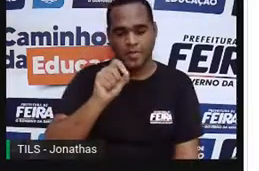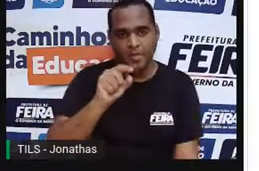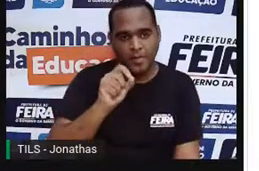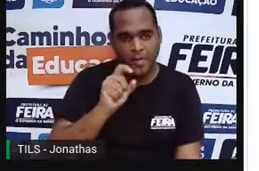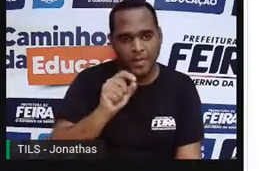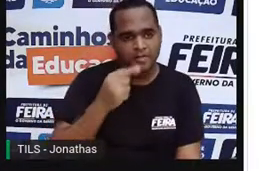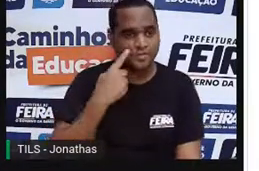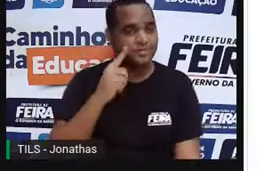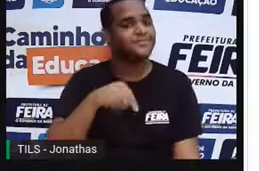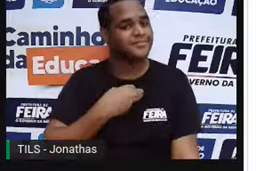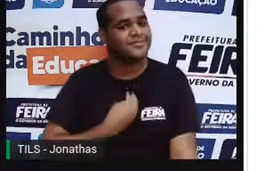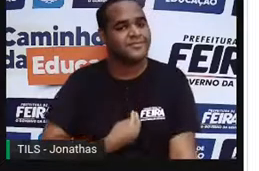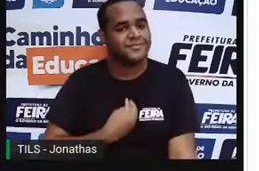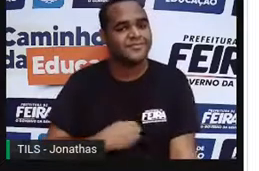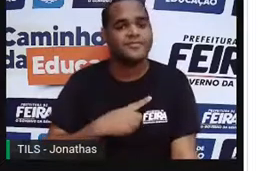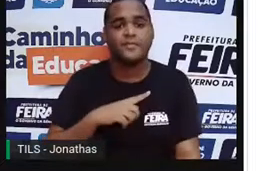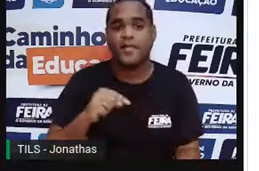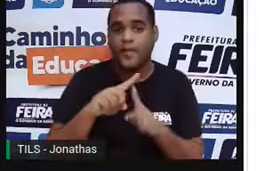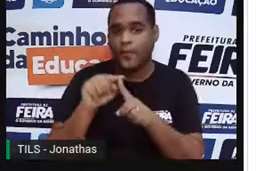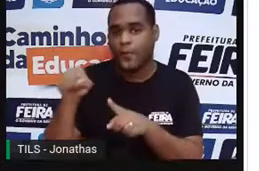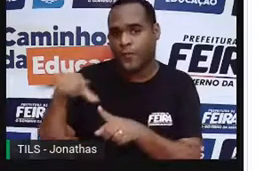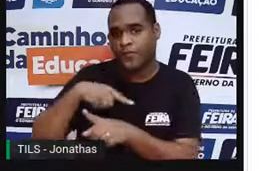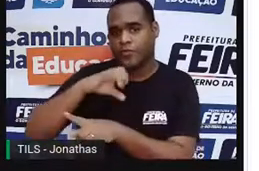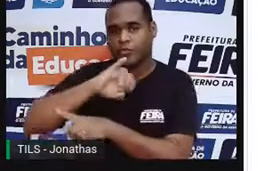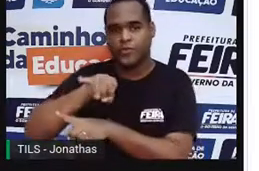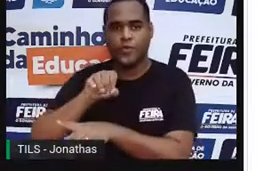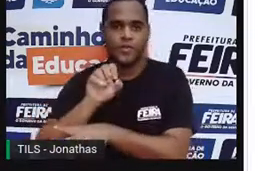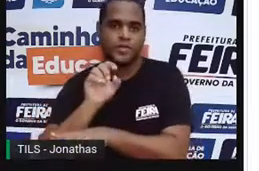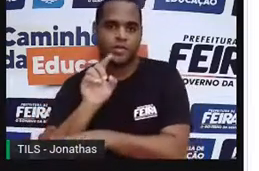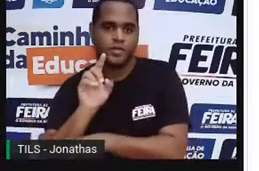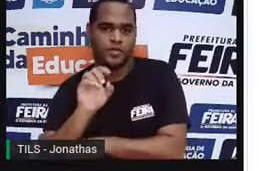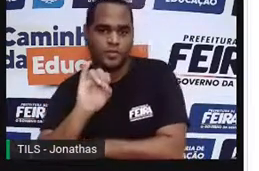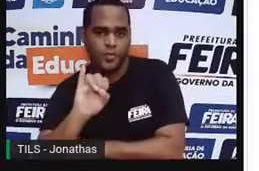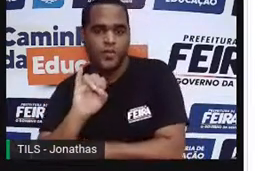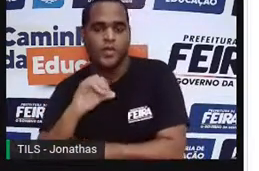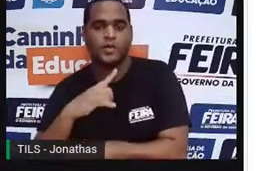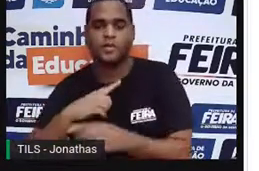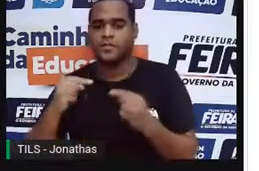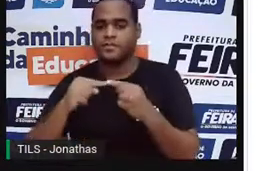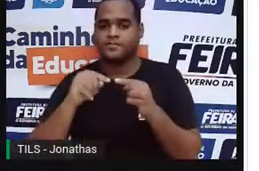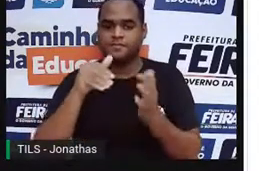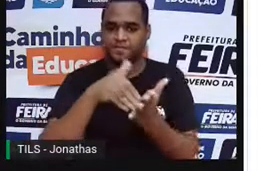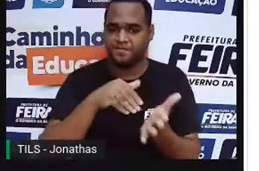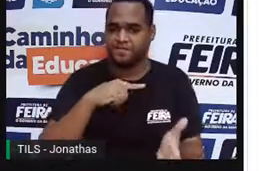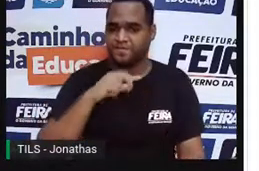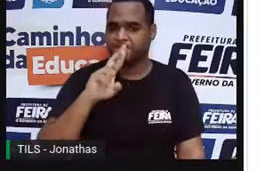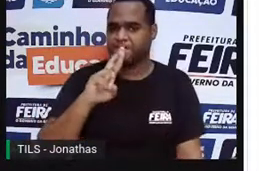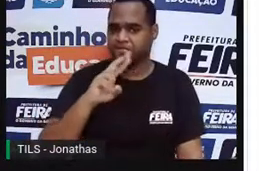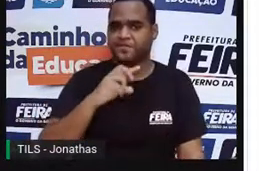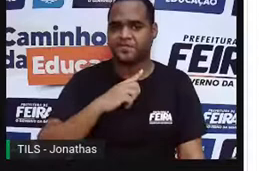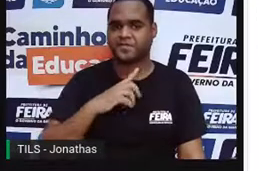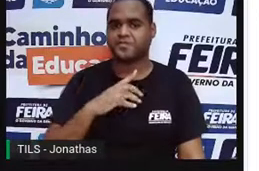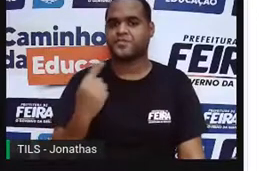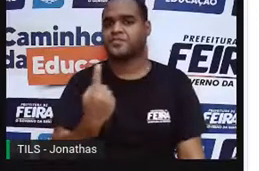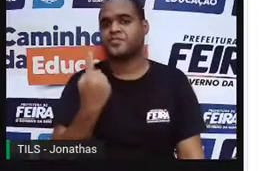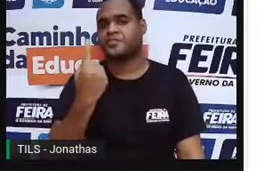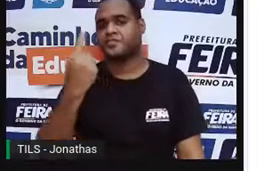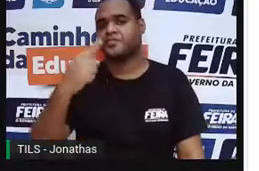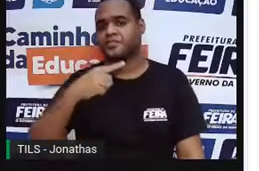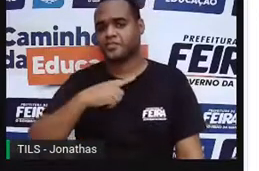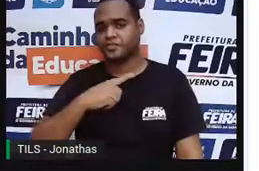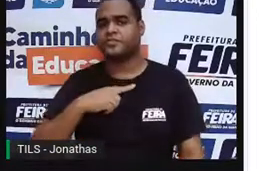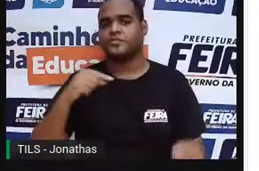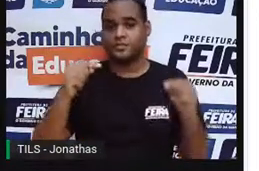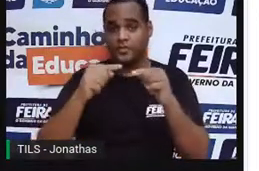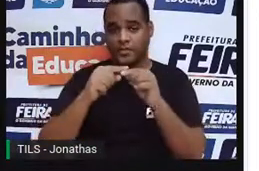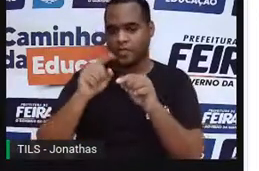dele e esse lado j1 até R é a altura desse paralelogramo aqui